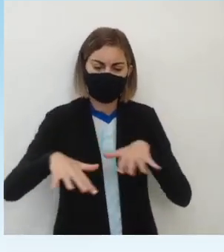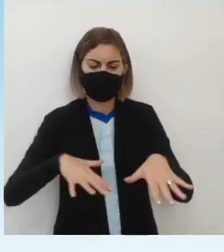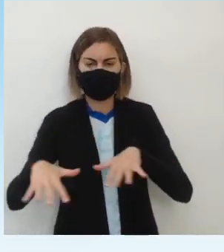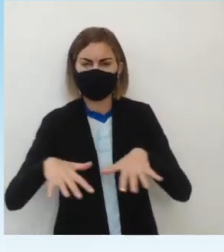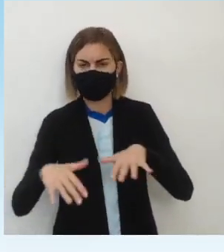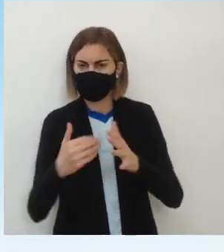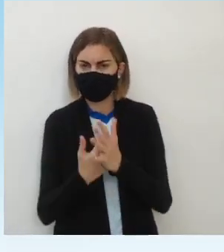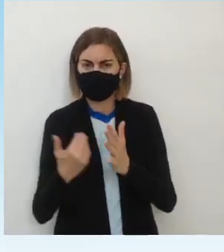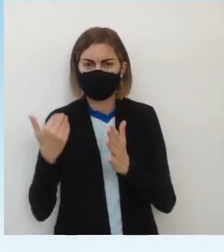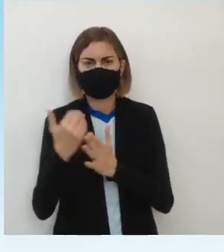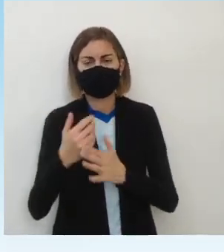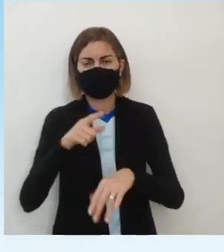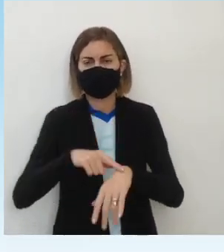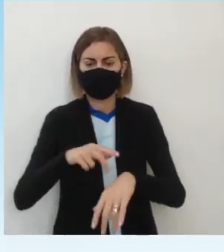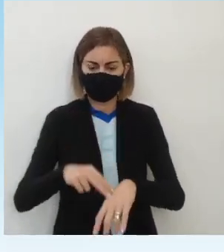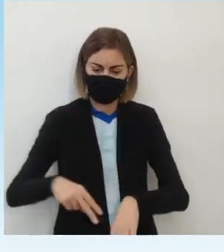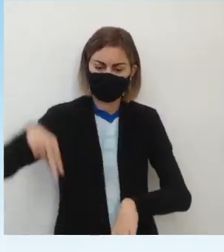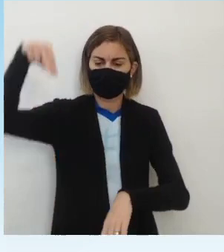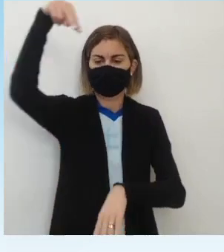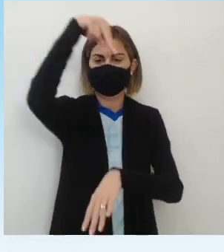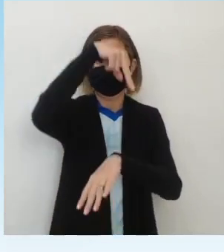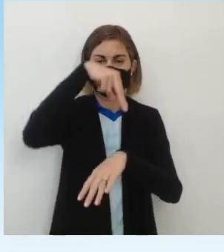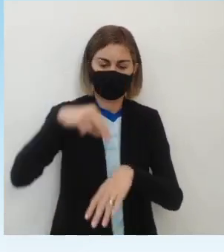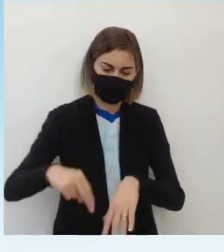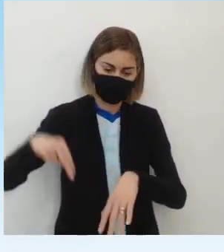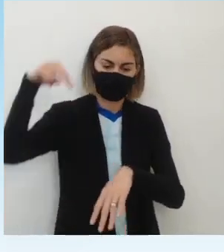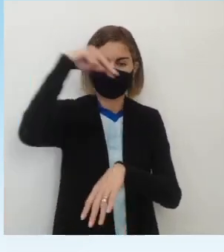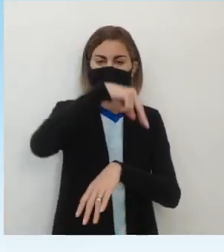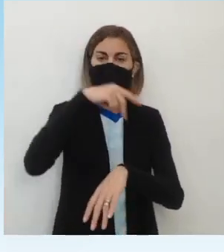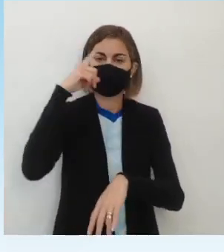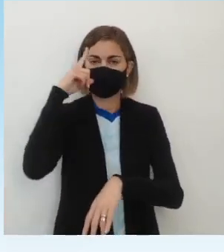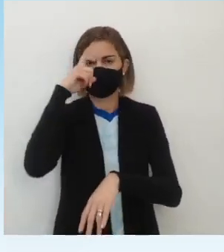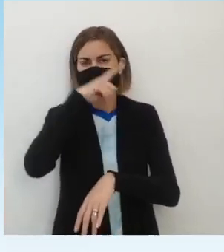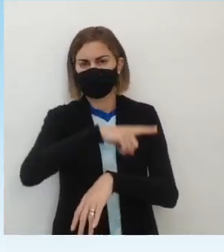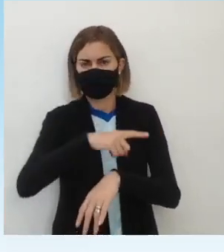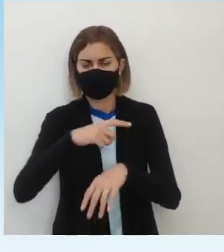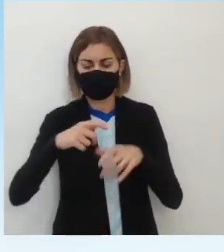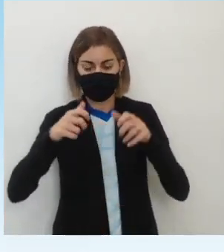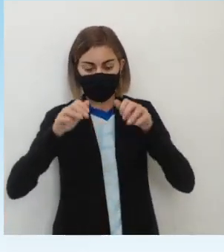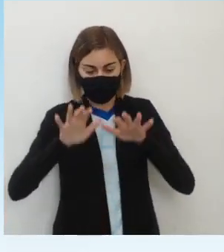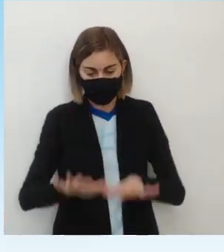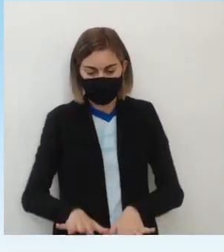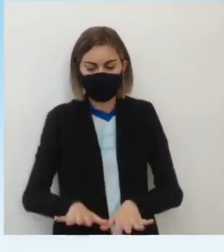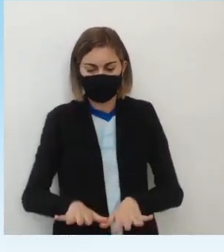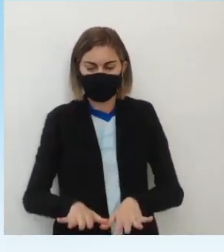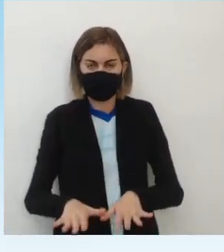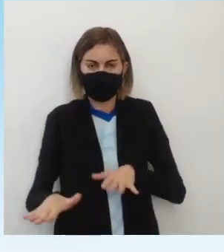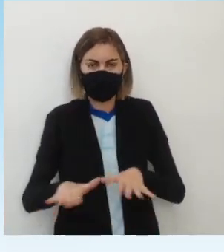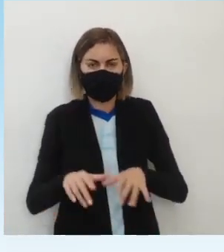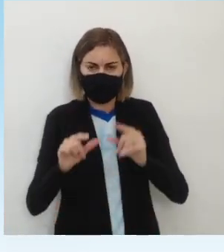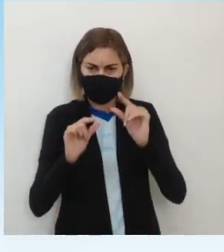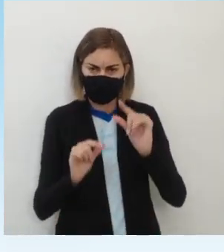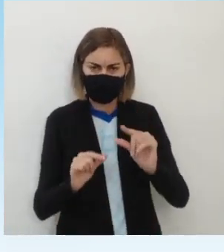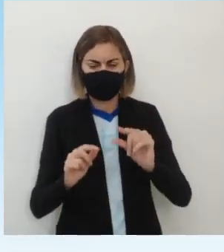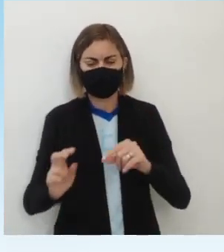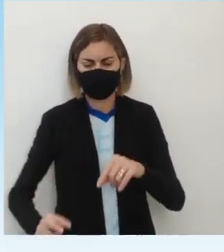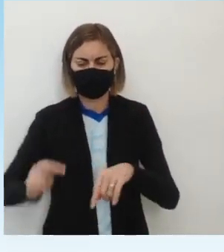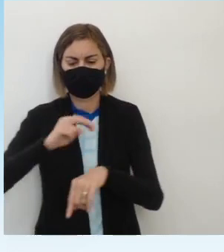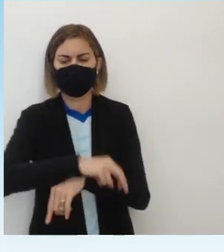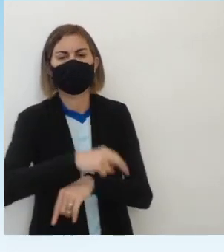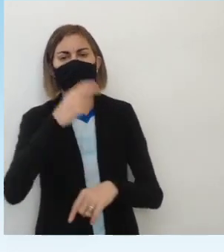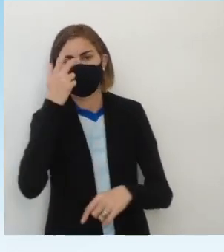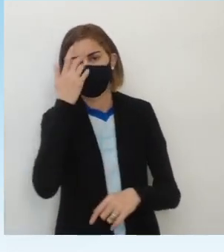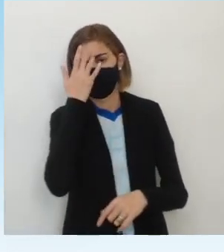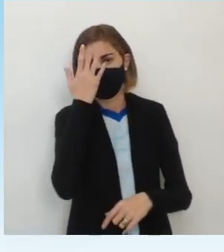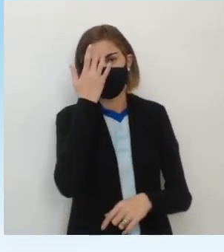movimentando mais, o teu salto é mais difícil. Quando eles ficam mais fixados, se movimentando menos, saltar de